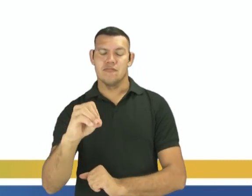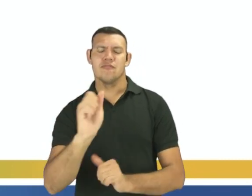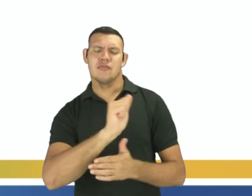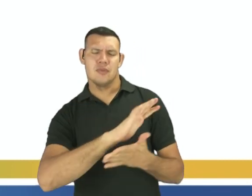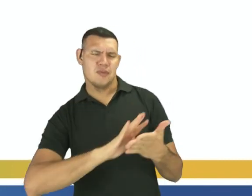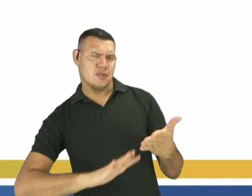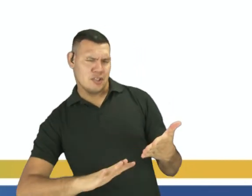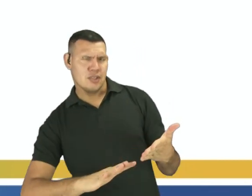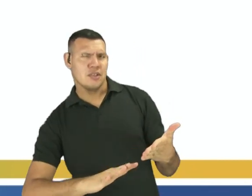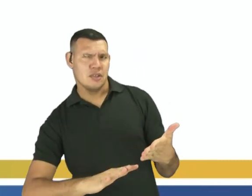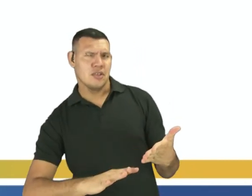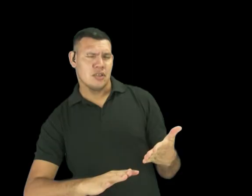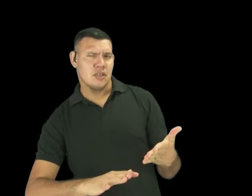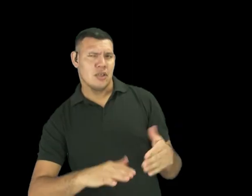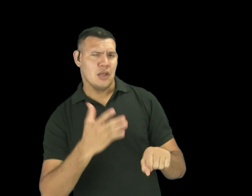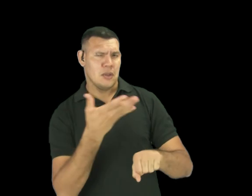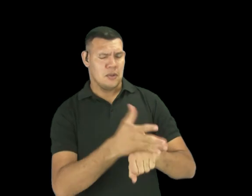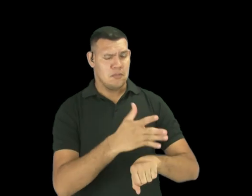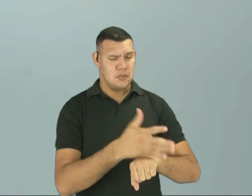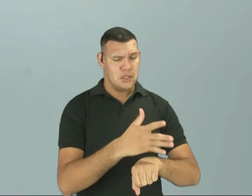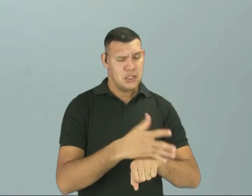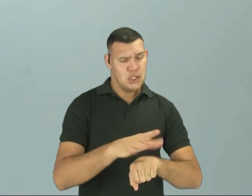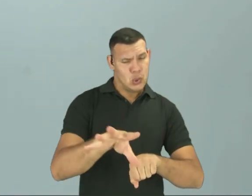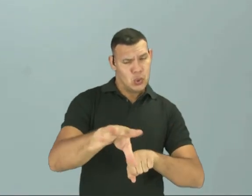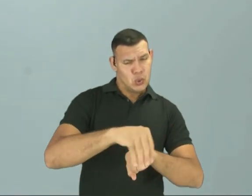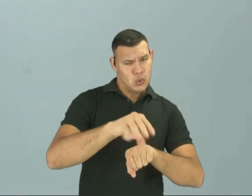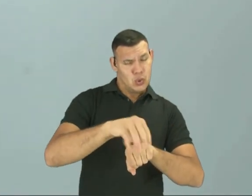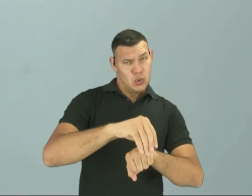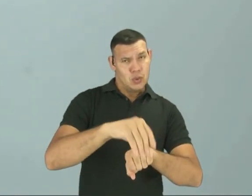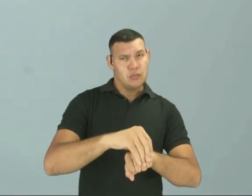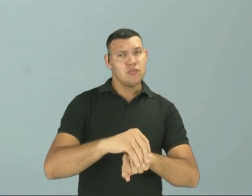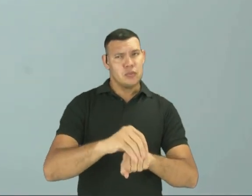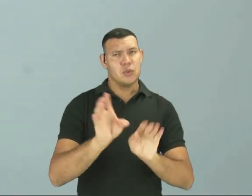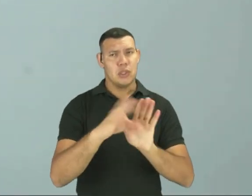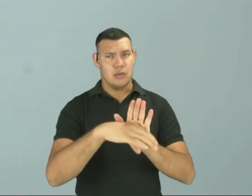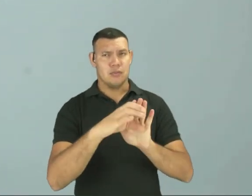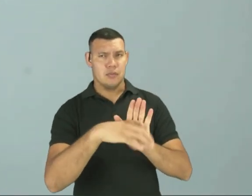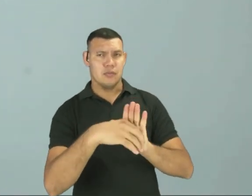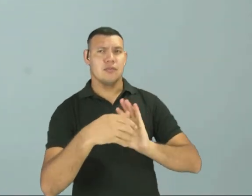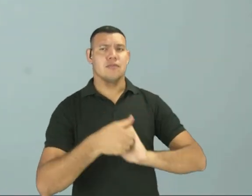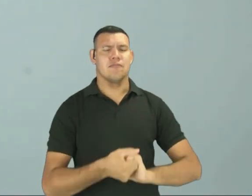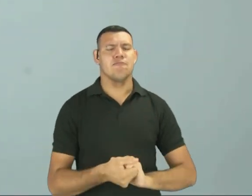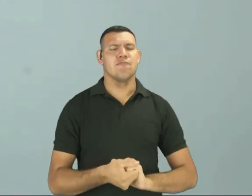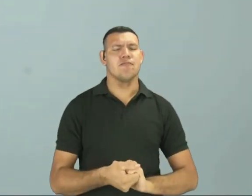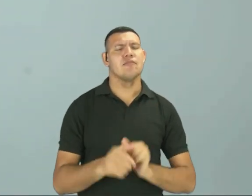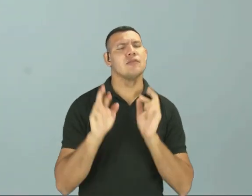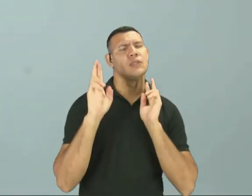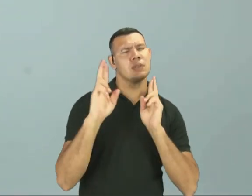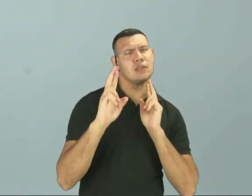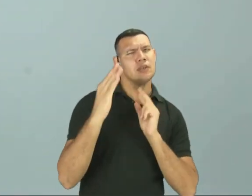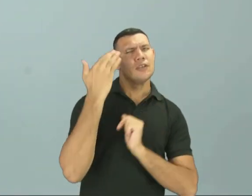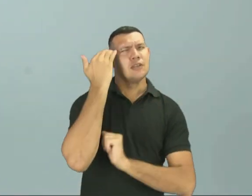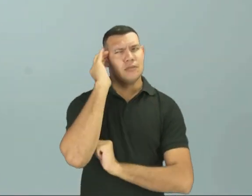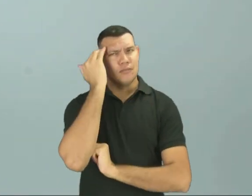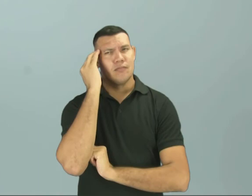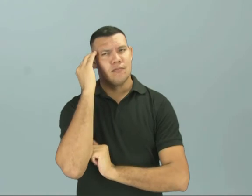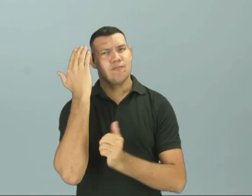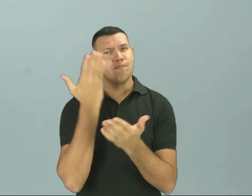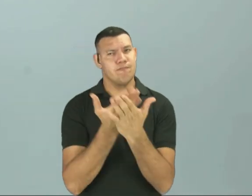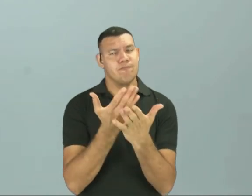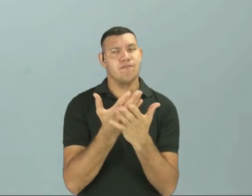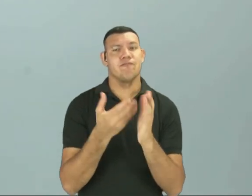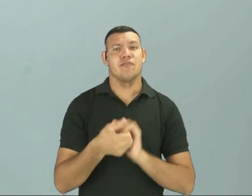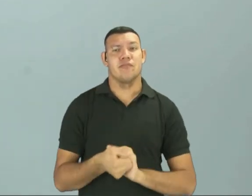para fixar um pouco mais o conteúdo, né? Espero que você tenha compreendido. E uma dica que eu dou, não